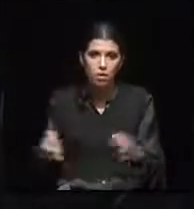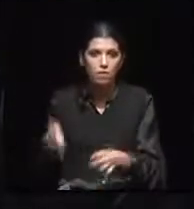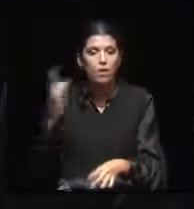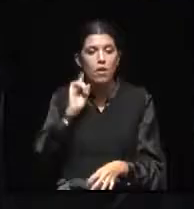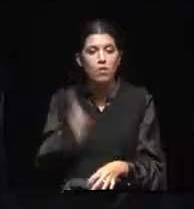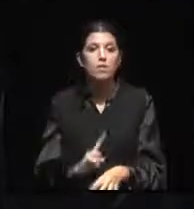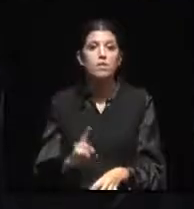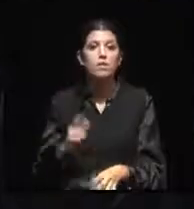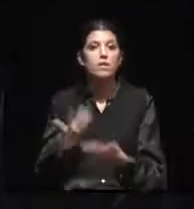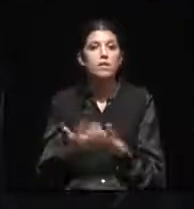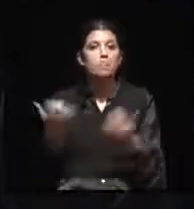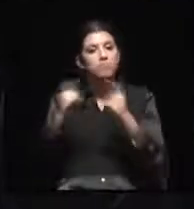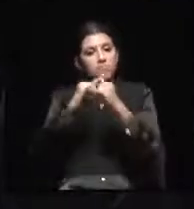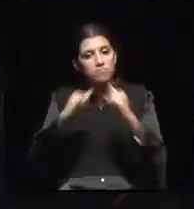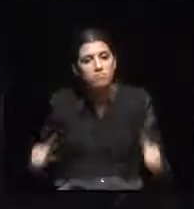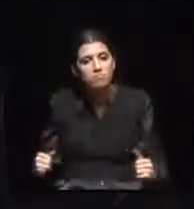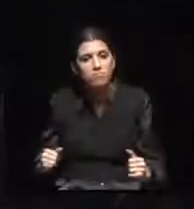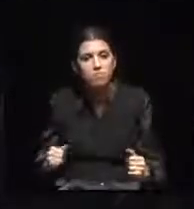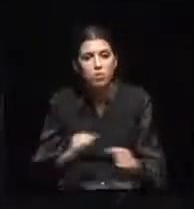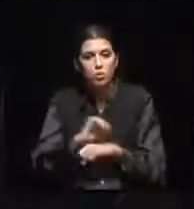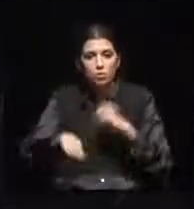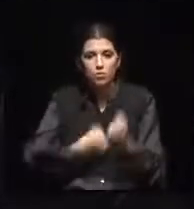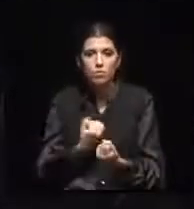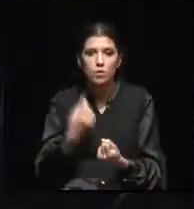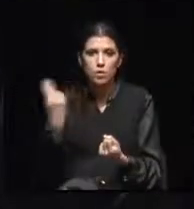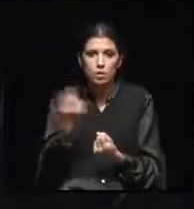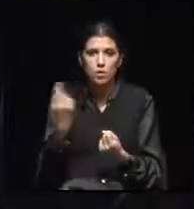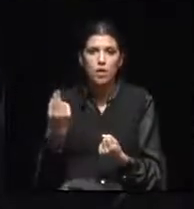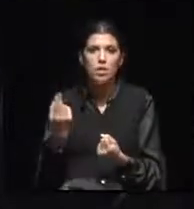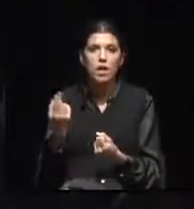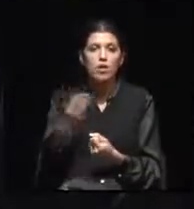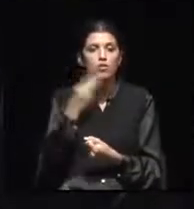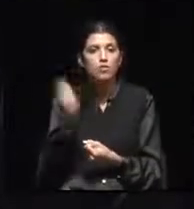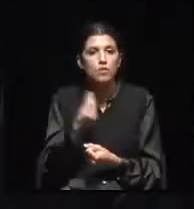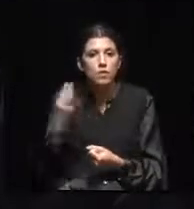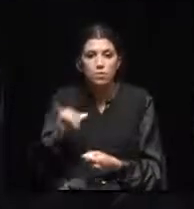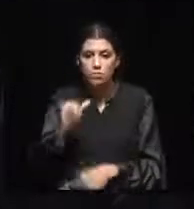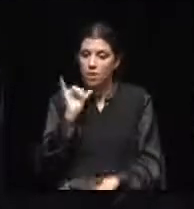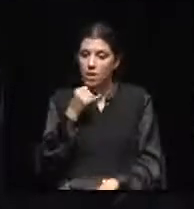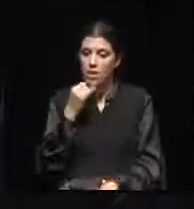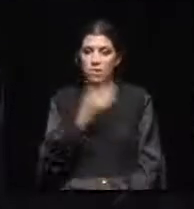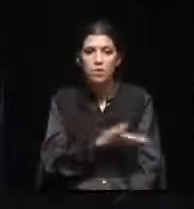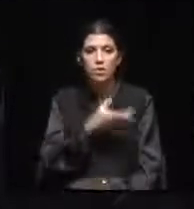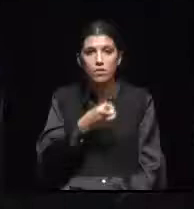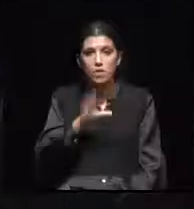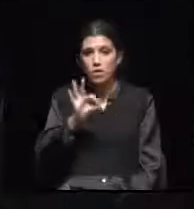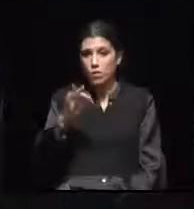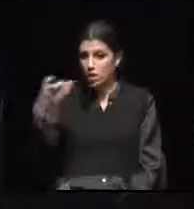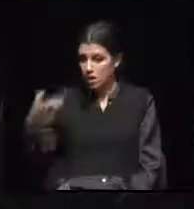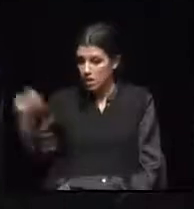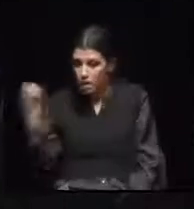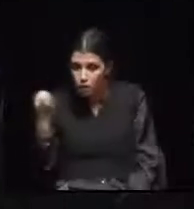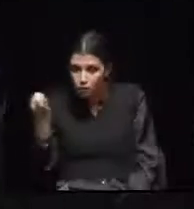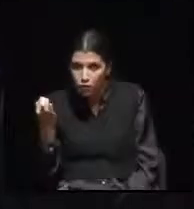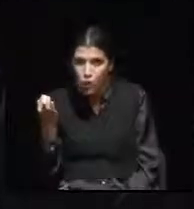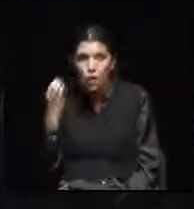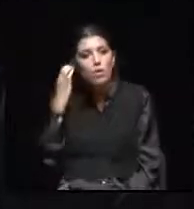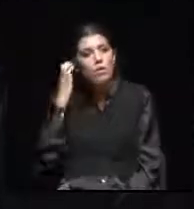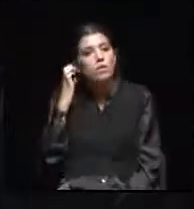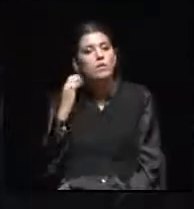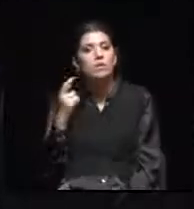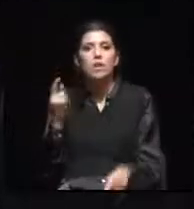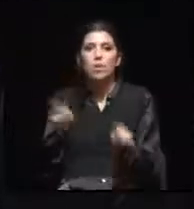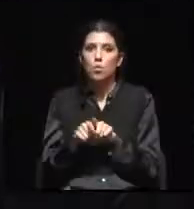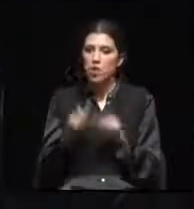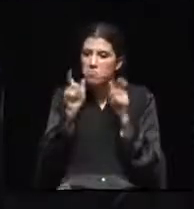o acampamento organizado pelo Movimento de Unidade Democrática Juvenil no Algarve, em 1947, e que foi